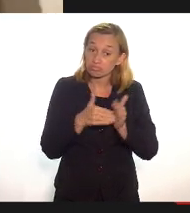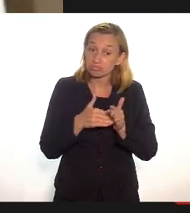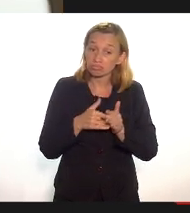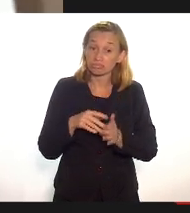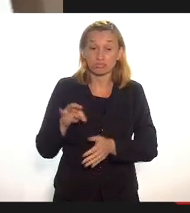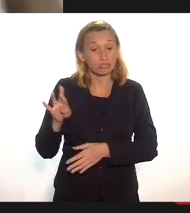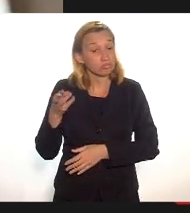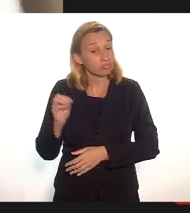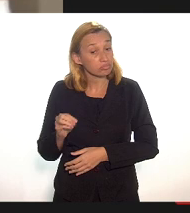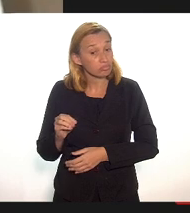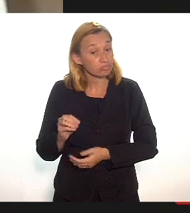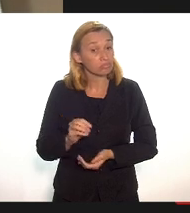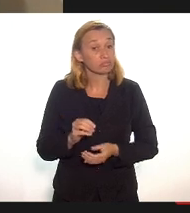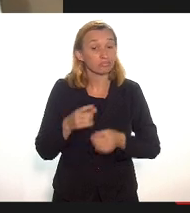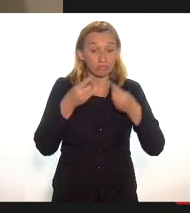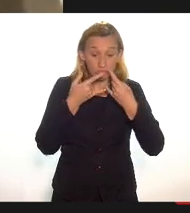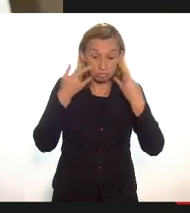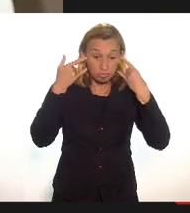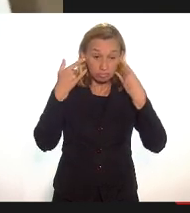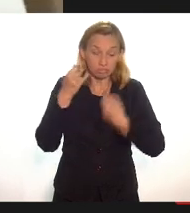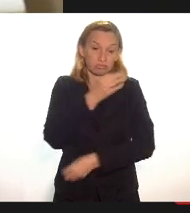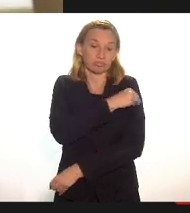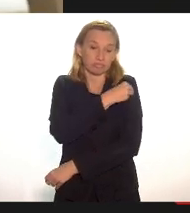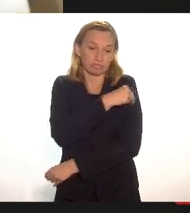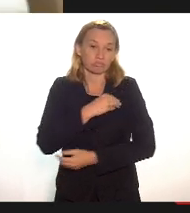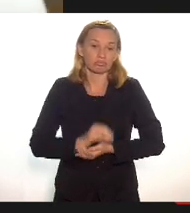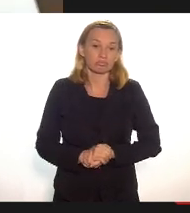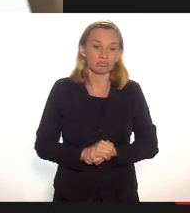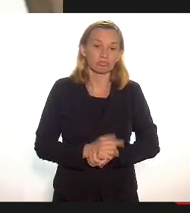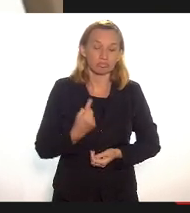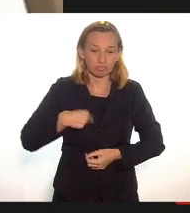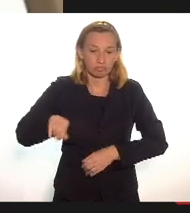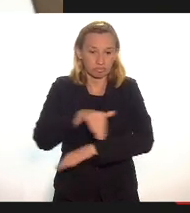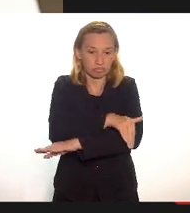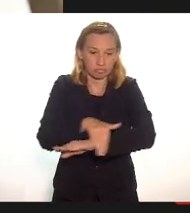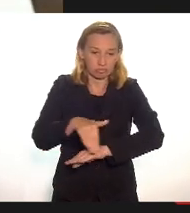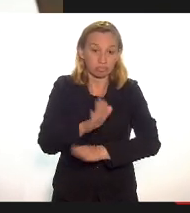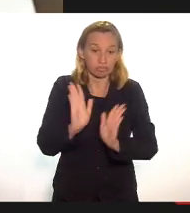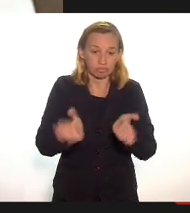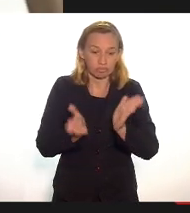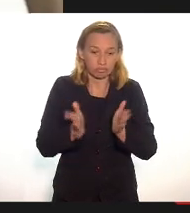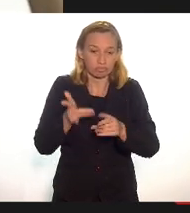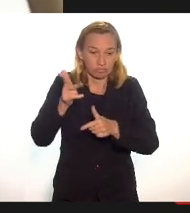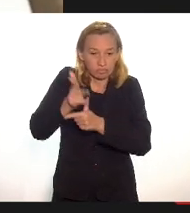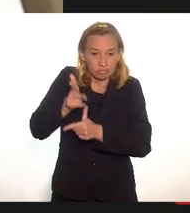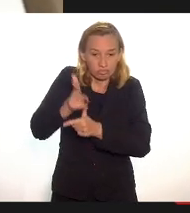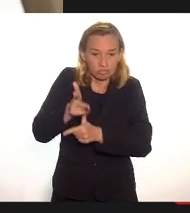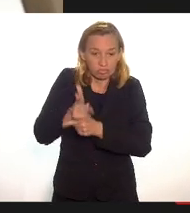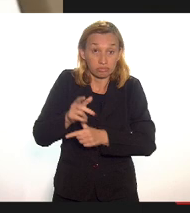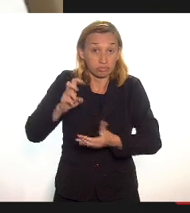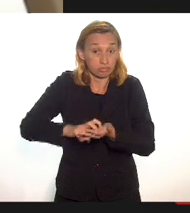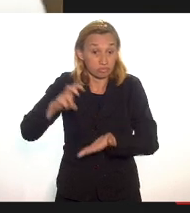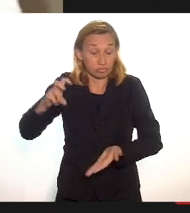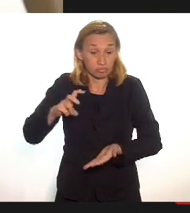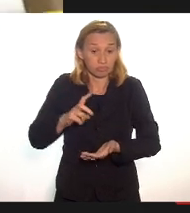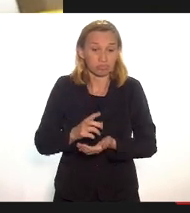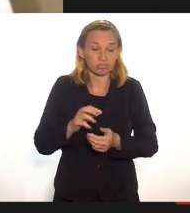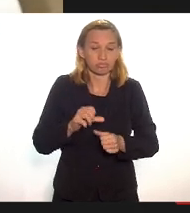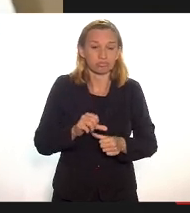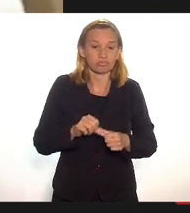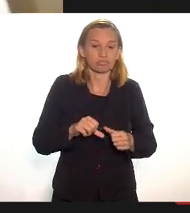sanitários, máscara, álcool gel, mas nós temos que começar a ir para a rua. Hoje, numa live que fiz de manhã sobre a